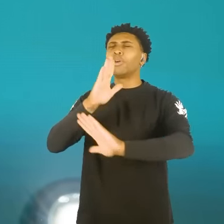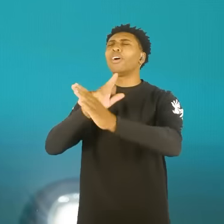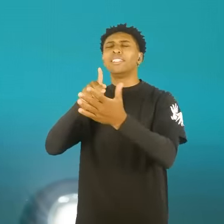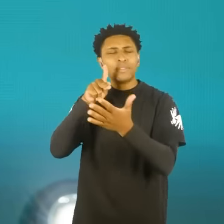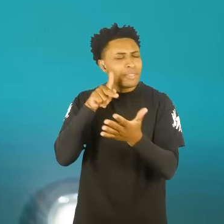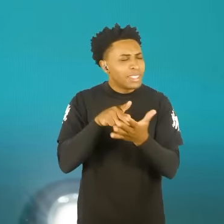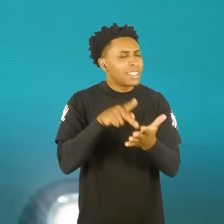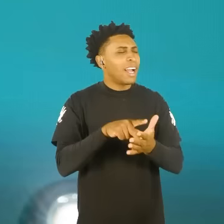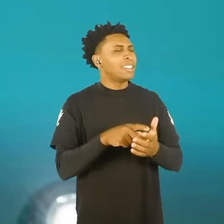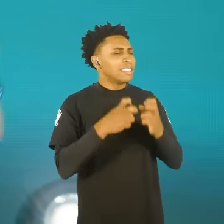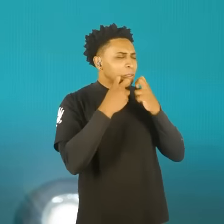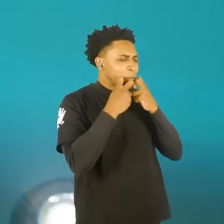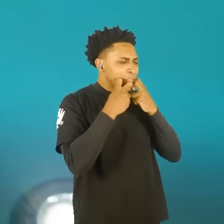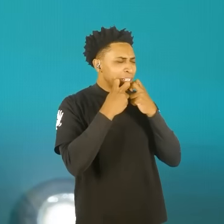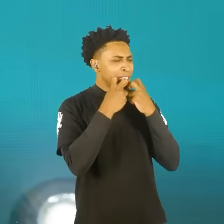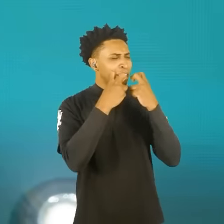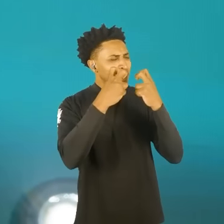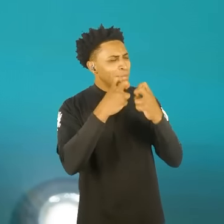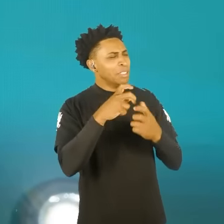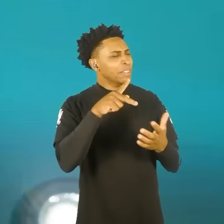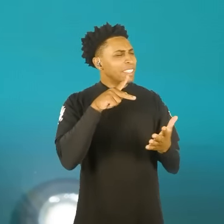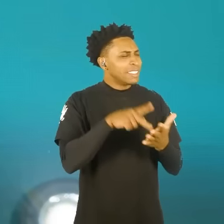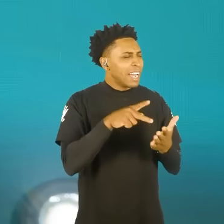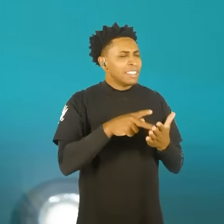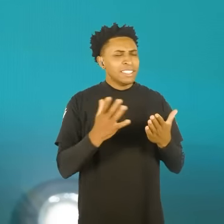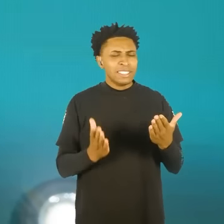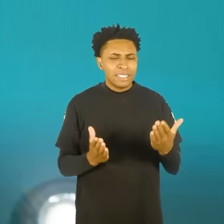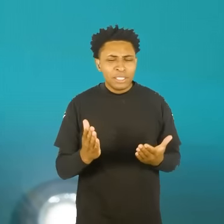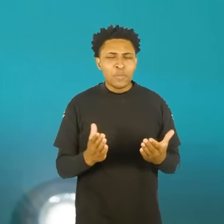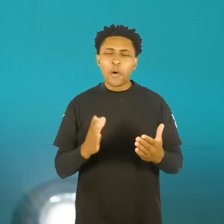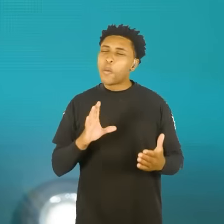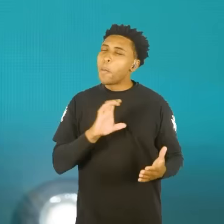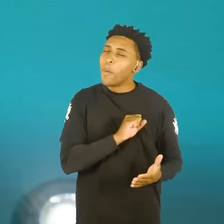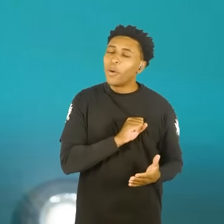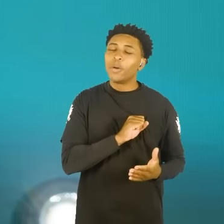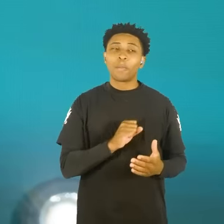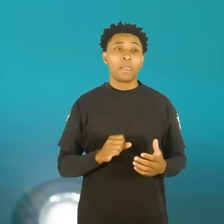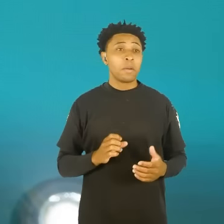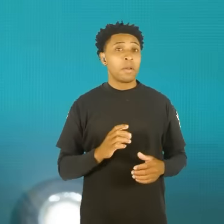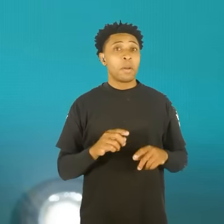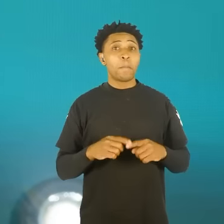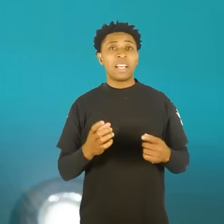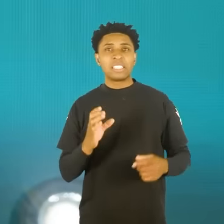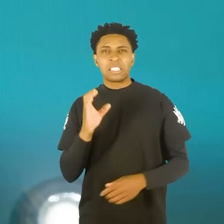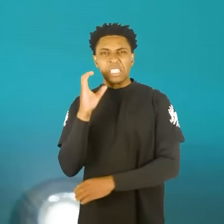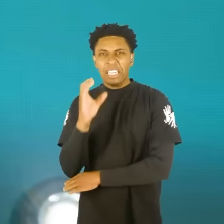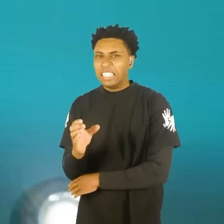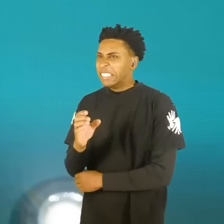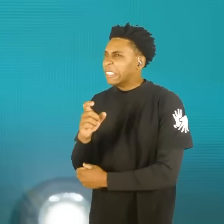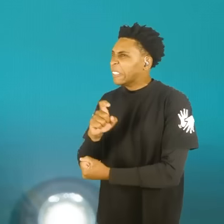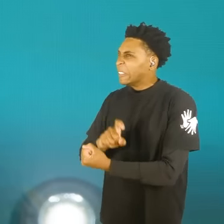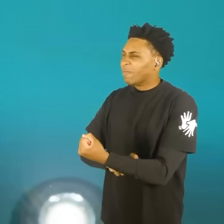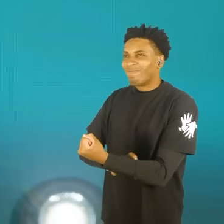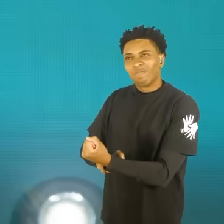certo, clame do jeito certo, sirva do jeito certo. Mas tudo que Caim tem é raiva, é